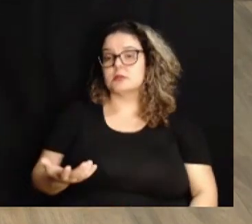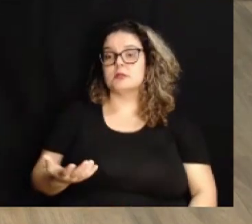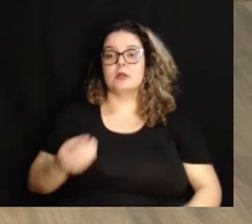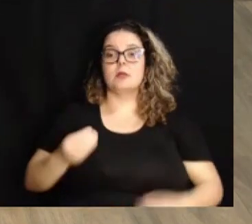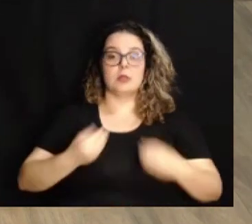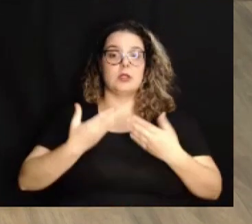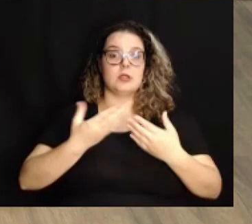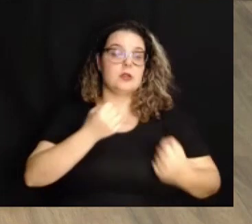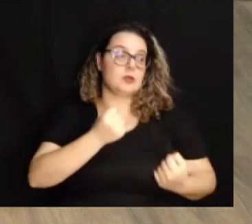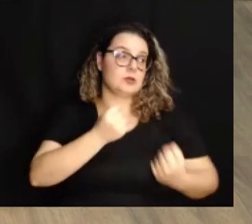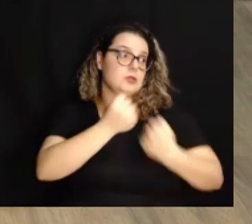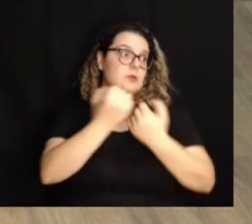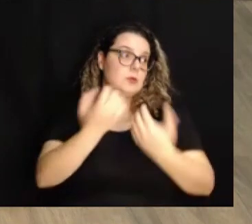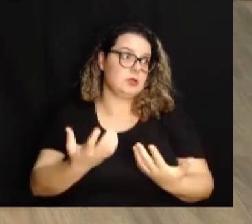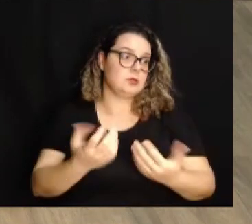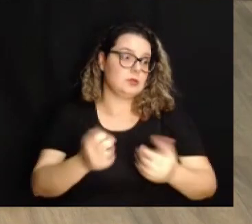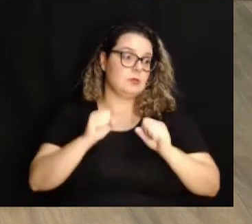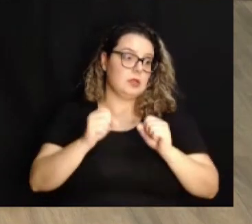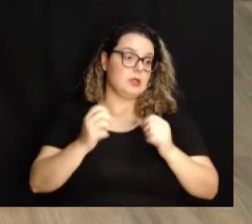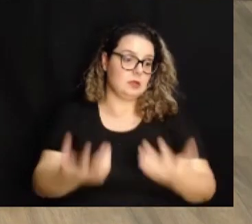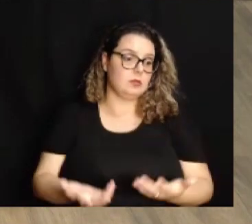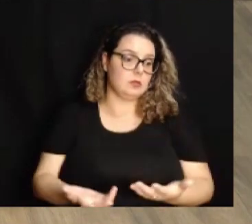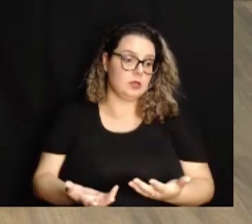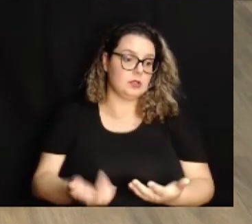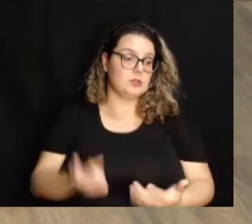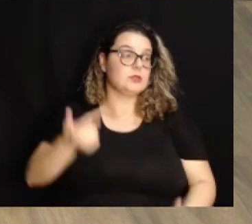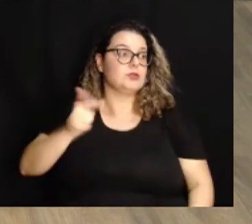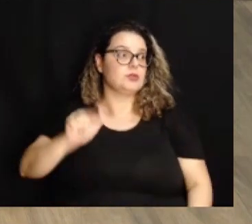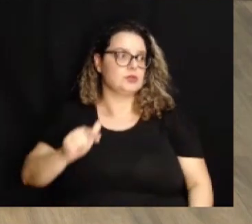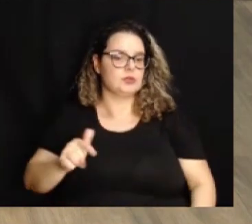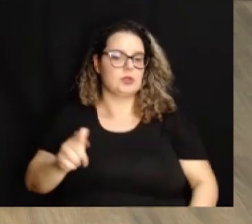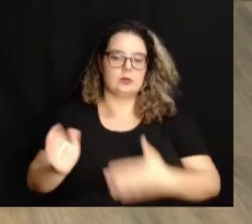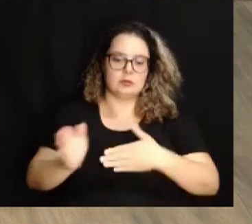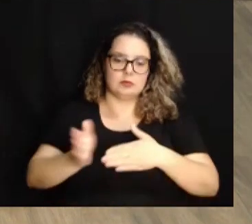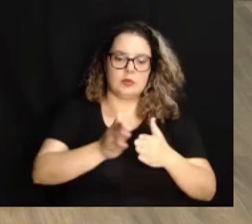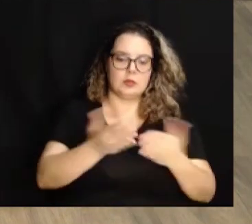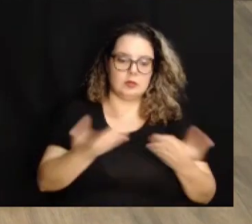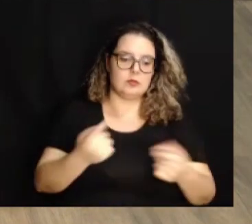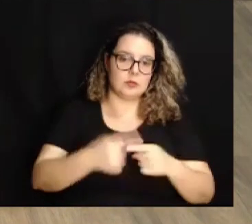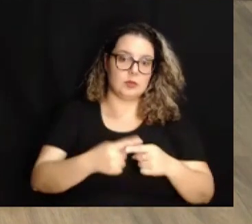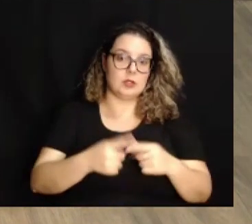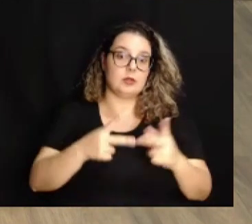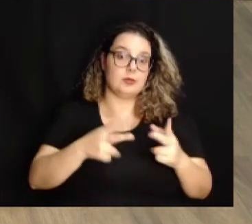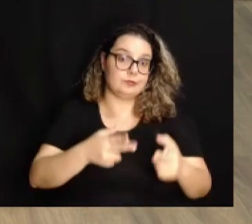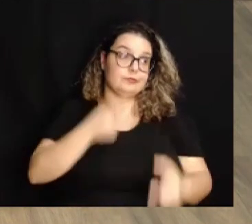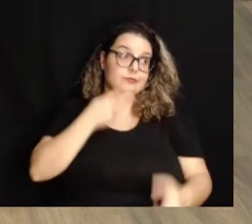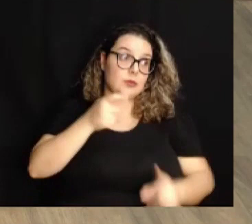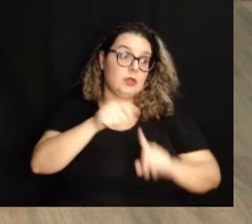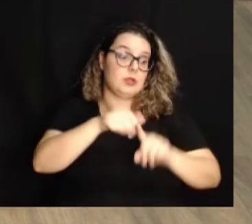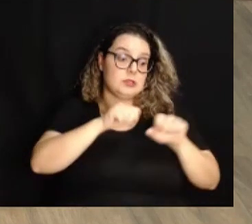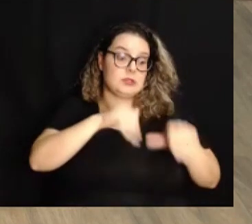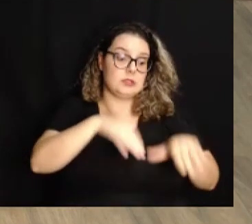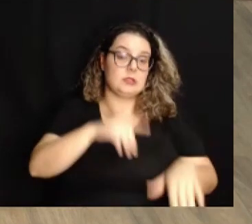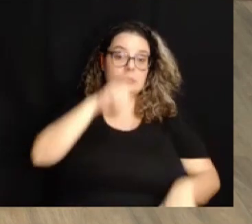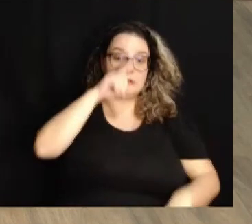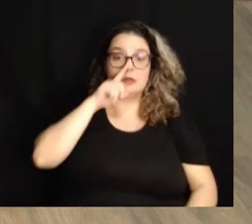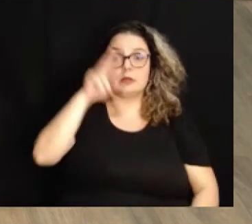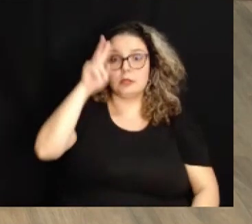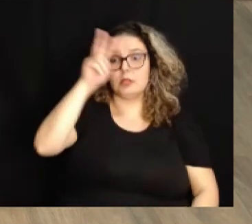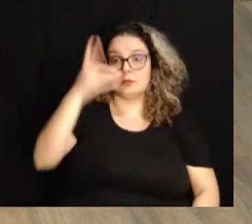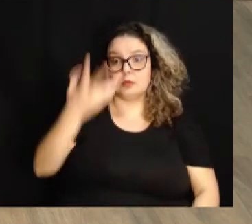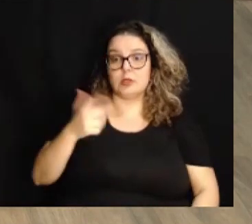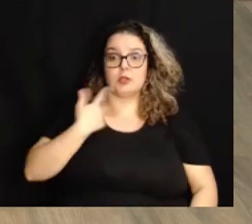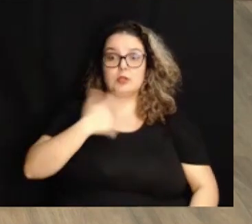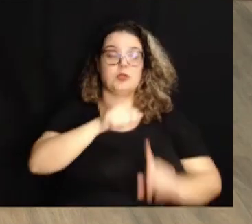eles possam continuar seguindo. Porque, como estamos falando de Setembro Amarelo, relembro, né? A gente está no Setembro Amarelo, então